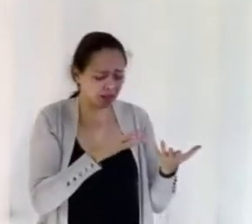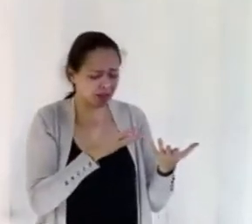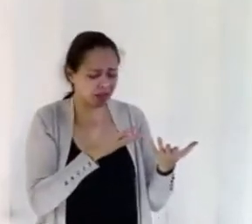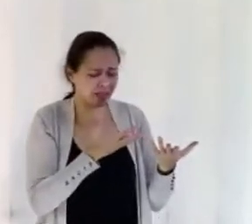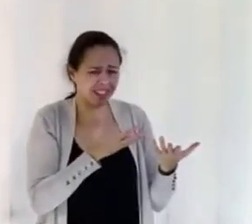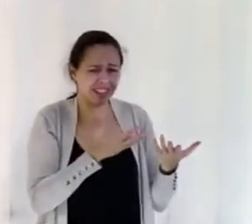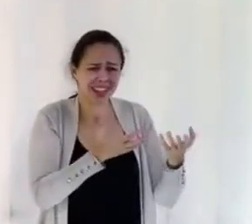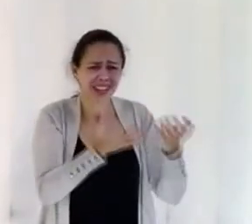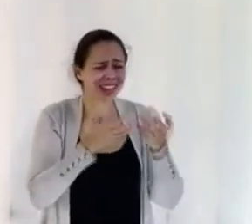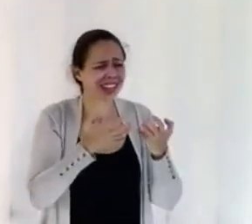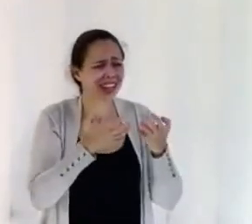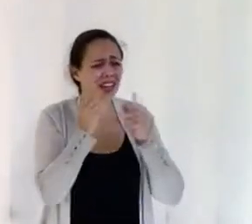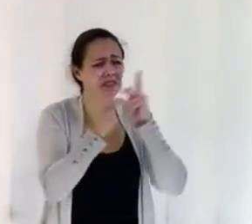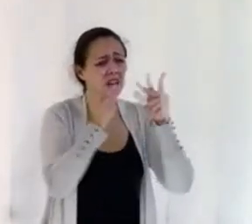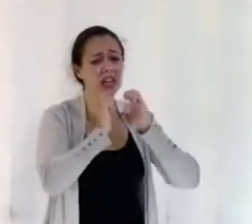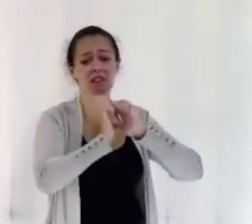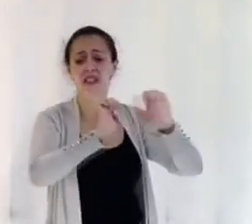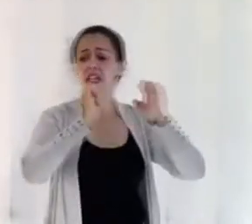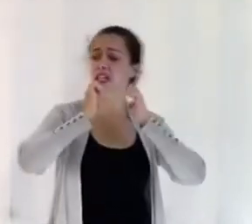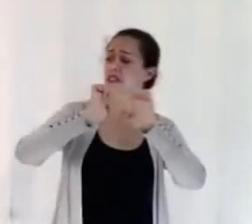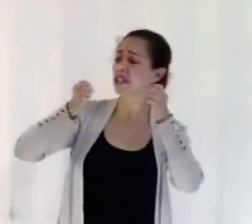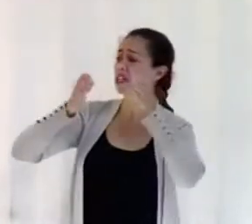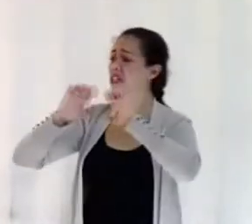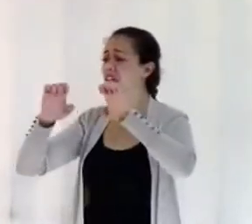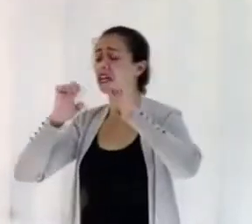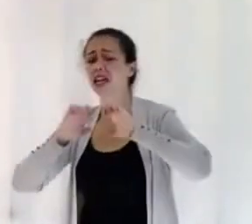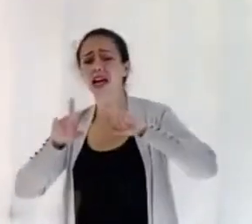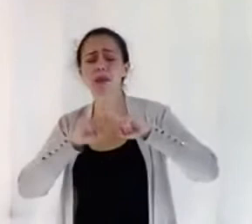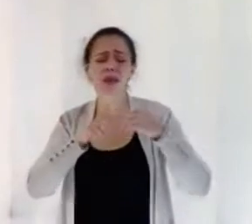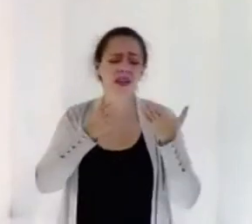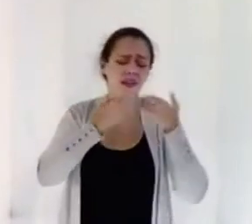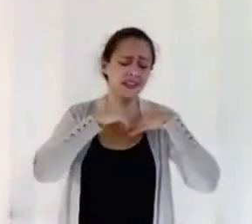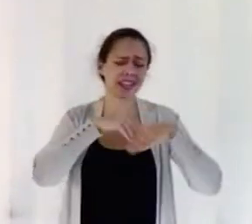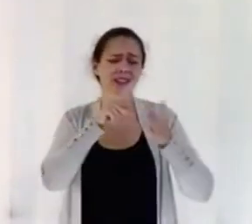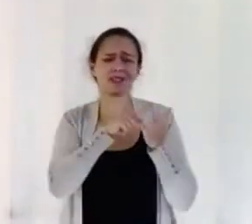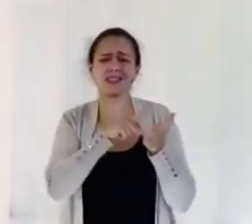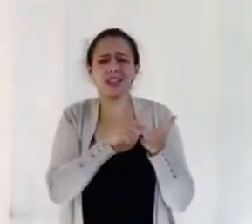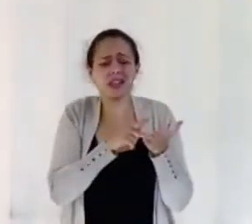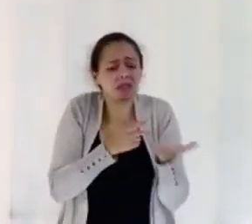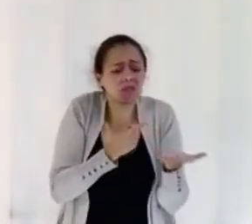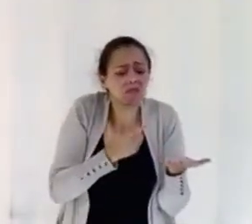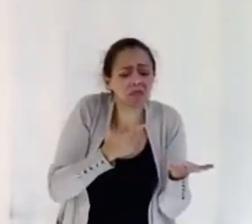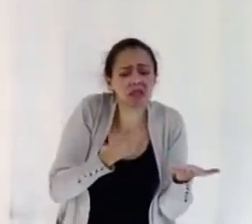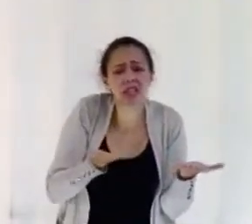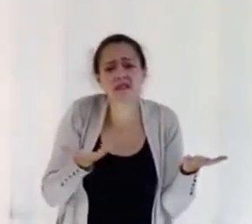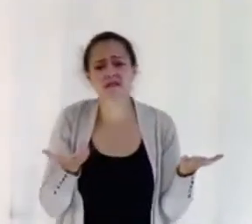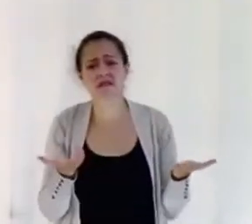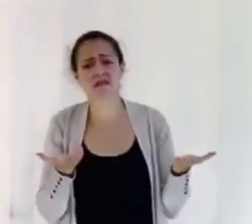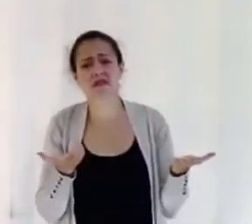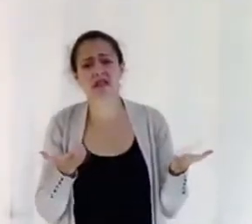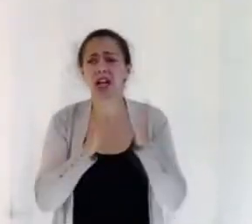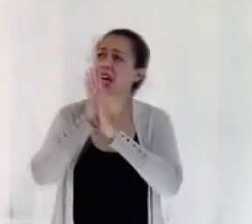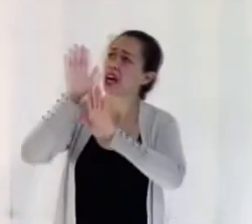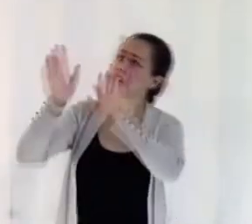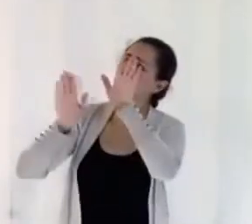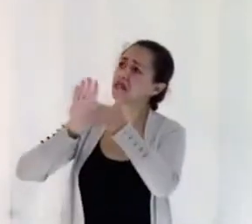não é isso. Por isso que o autor vai dizer para nós lá na frente: Lá no versículo 17, que nós temos que obedecer os